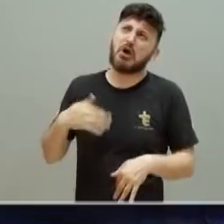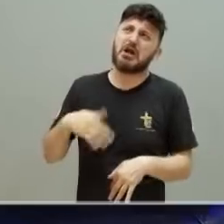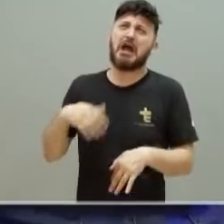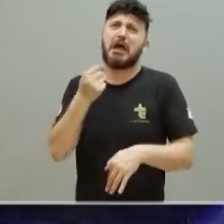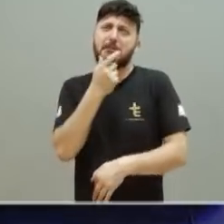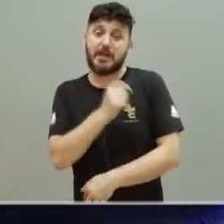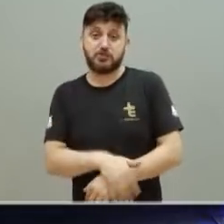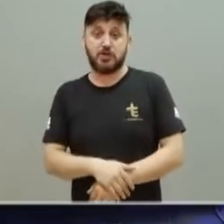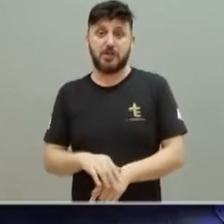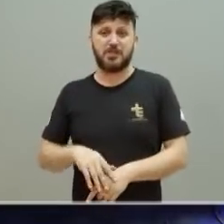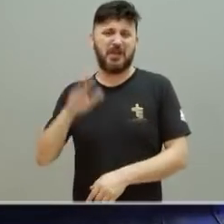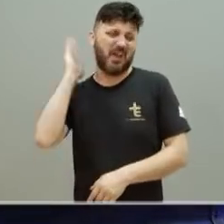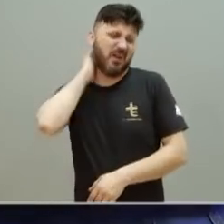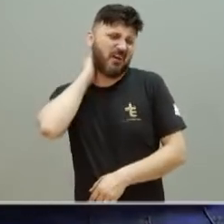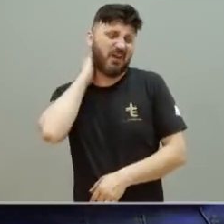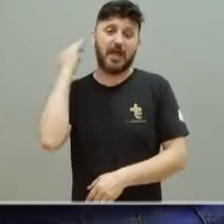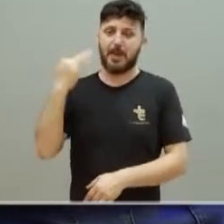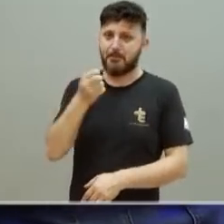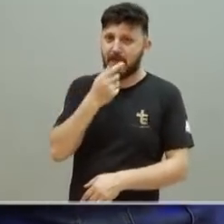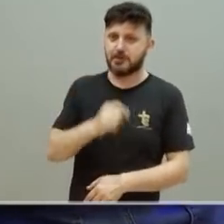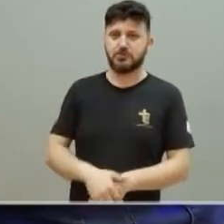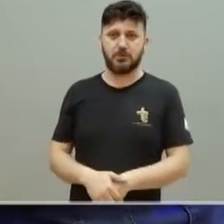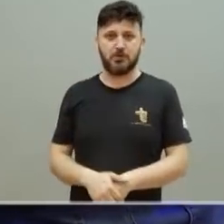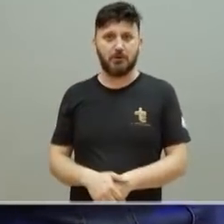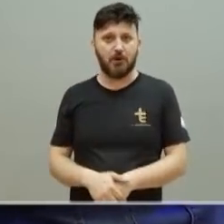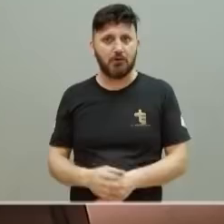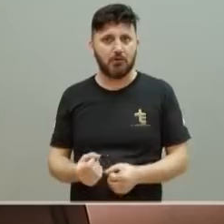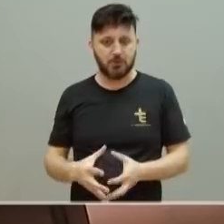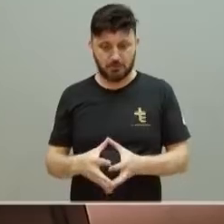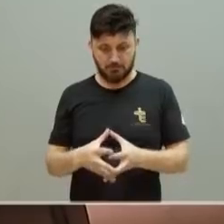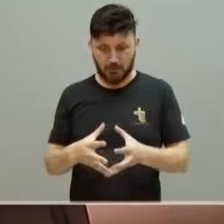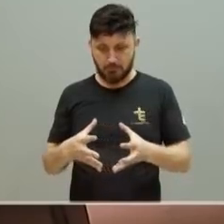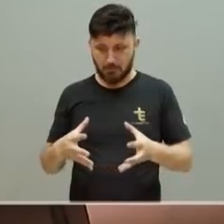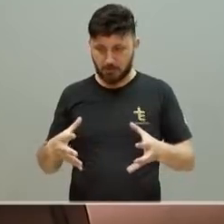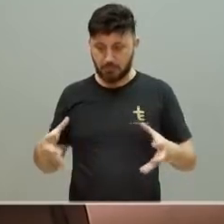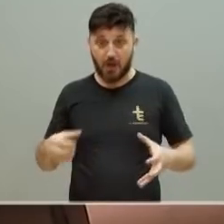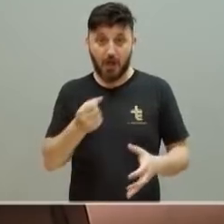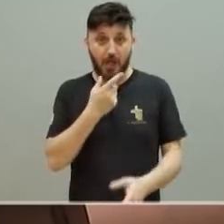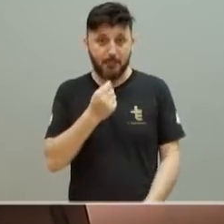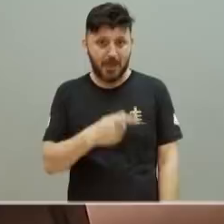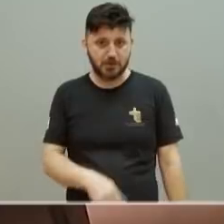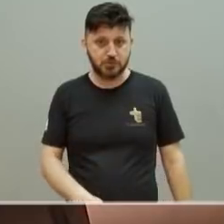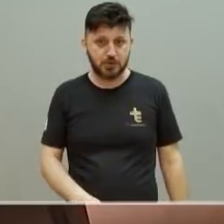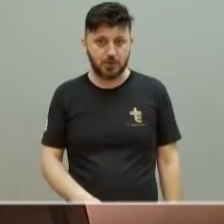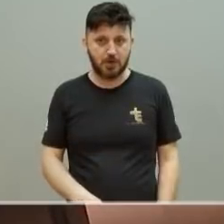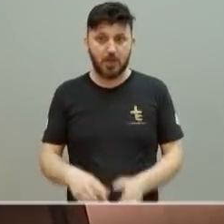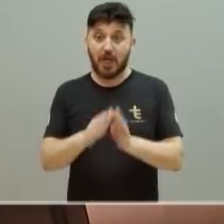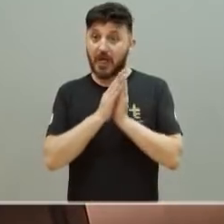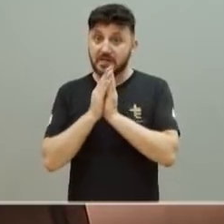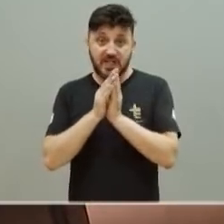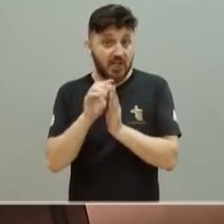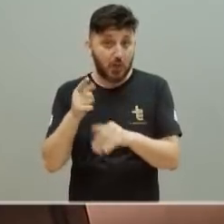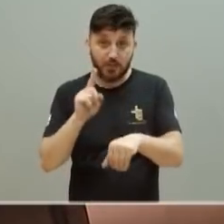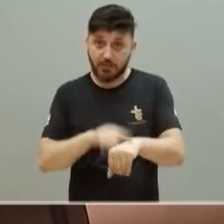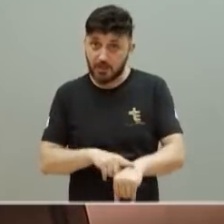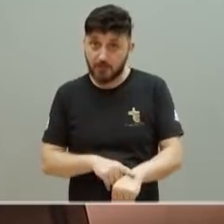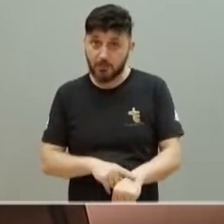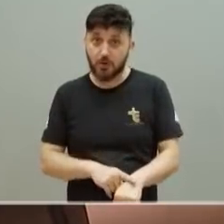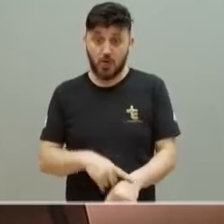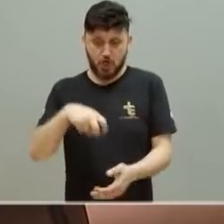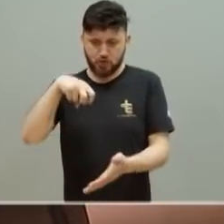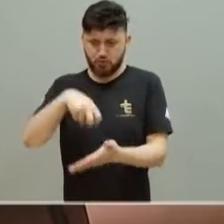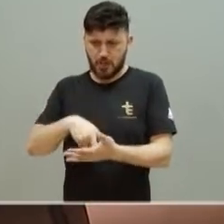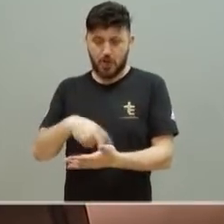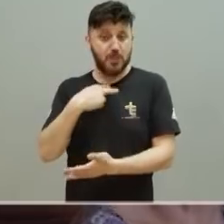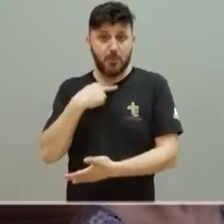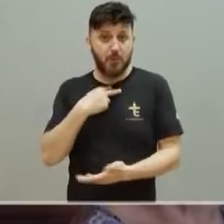com torcicolo tem remédio. Rapaz do céu. E orar, não tem tempo para orar? Cara no pó, joelho